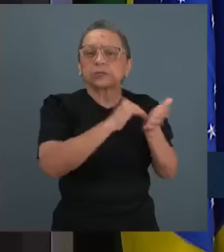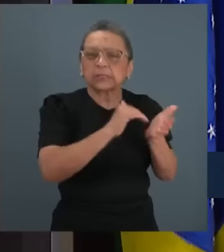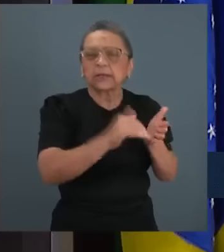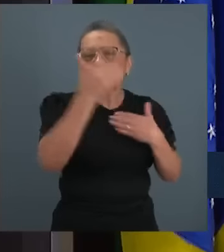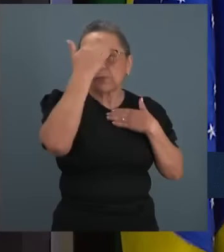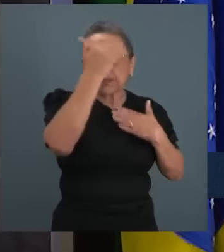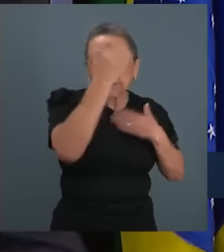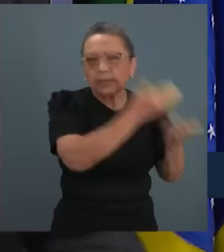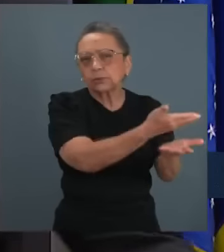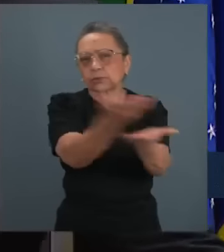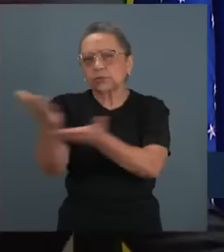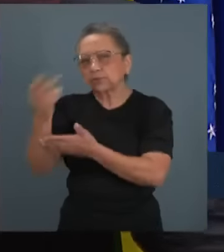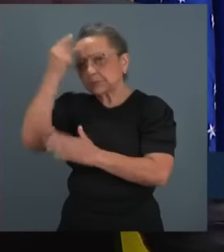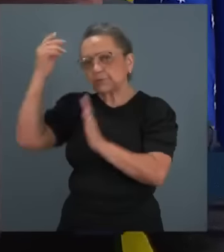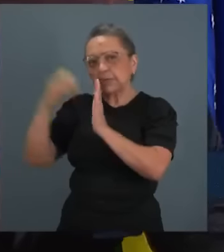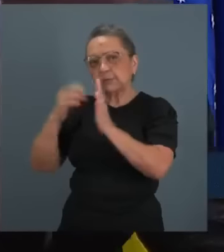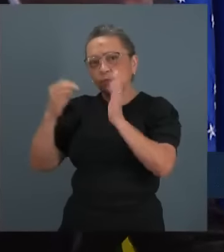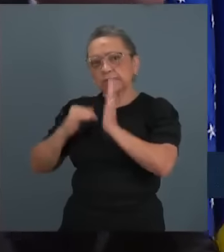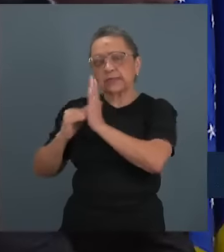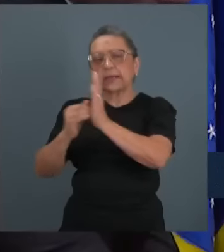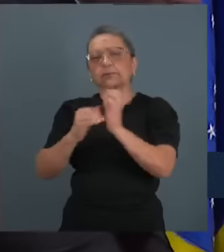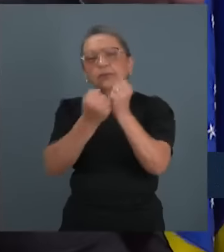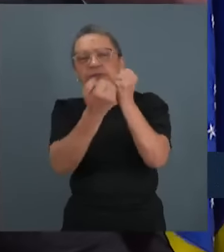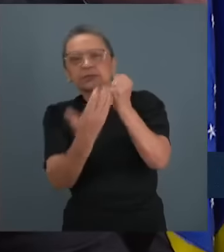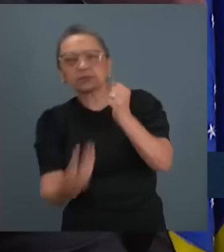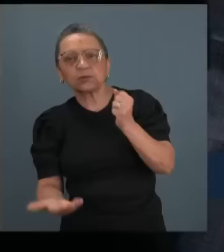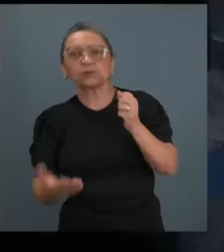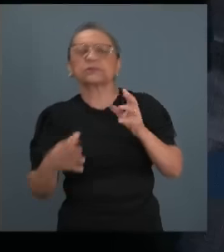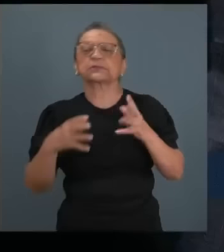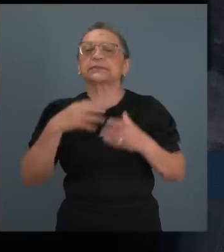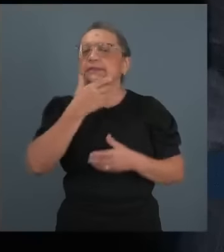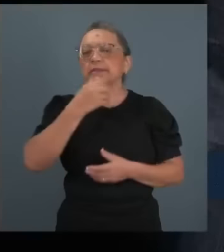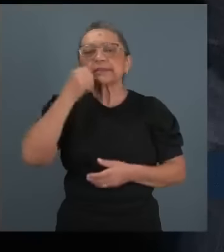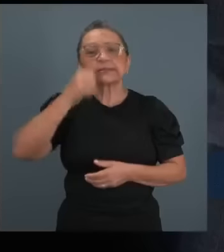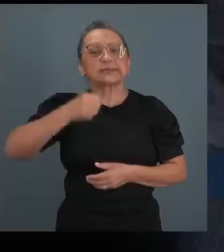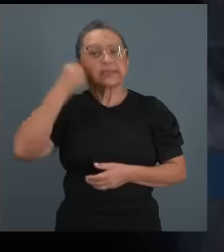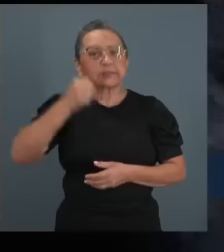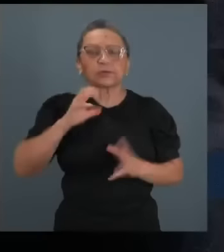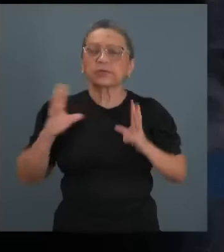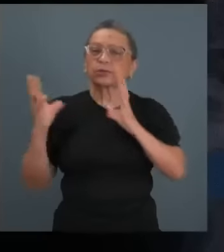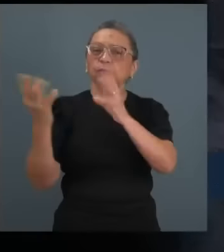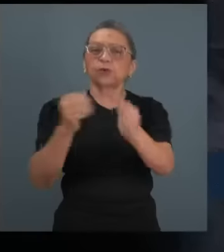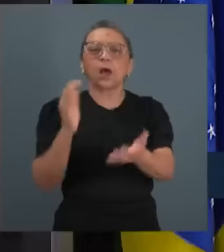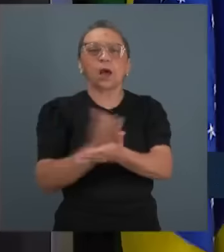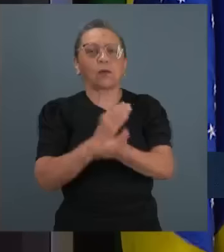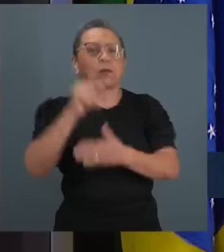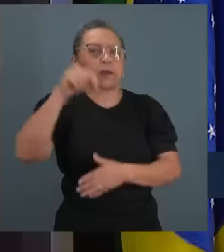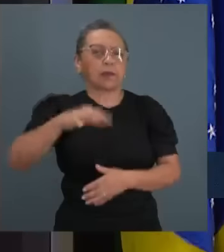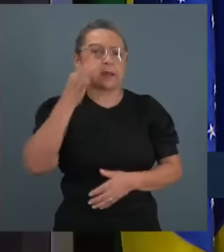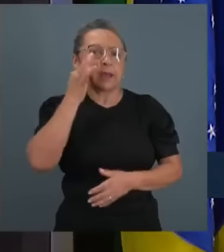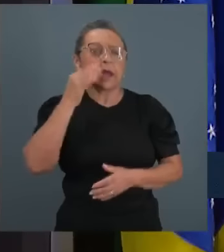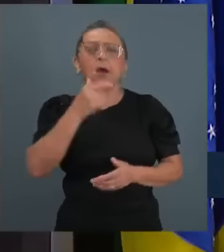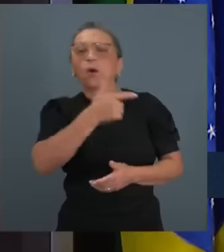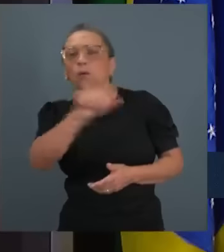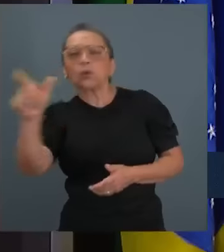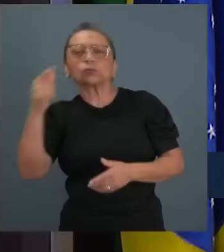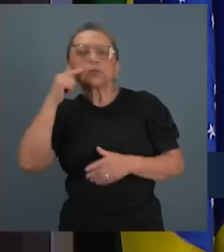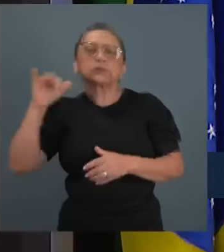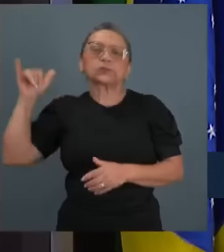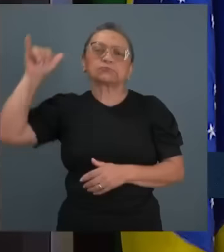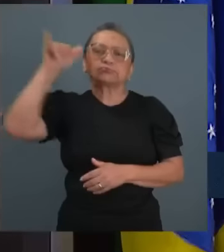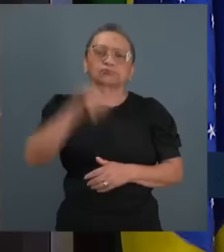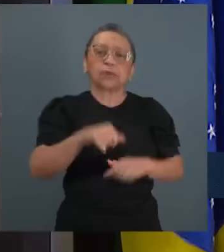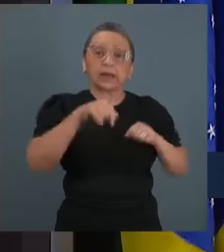dessa casa, assessores, senadoras e senadores, alguns aqui, outros que estão no caminho de Brasília.